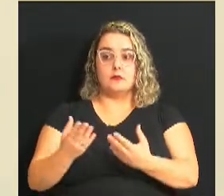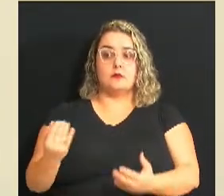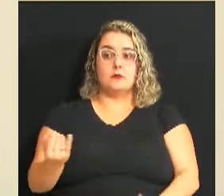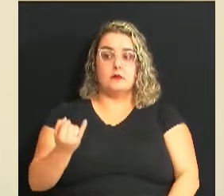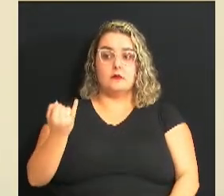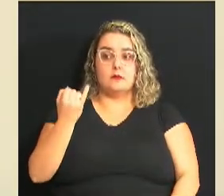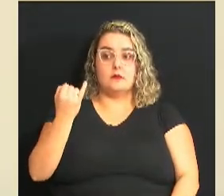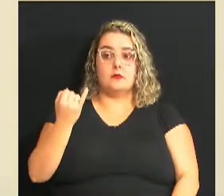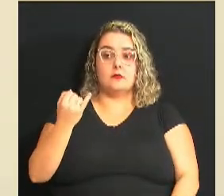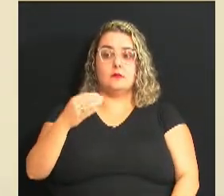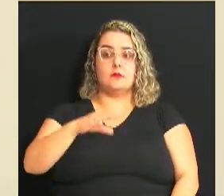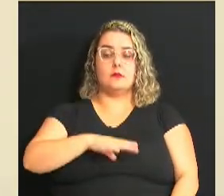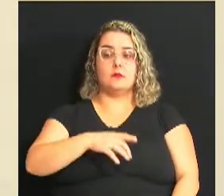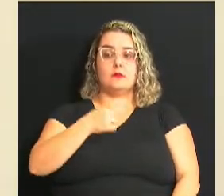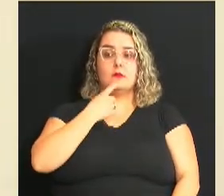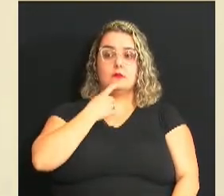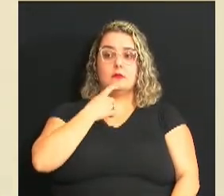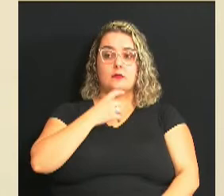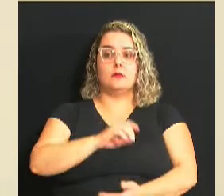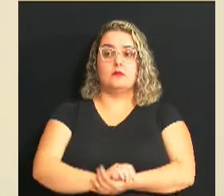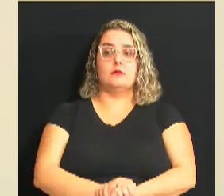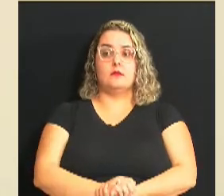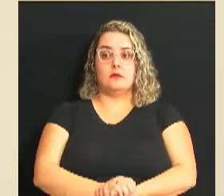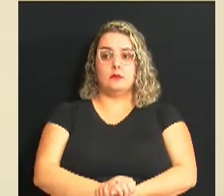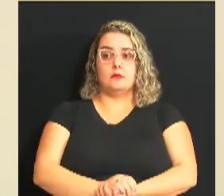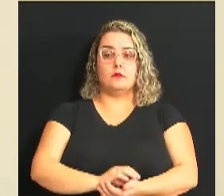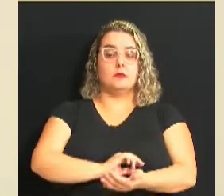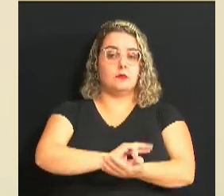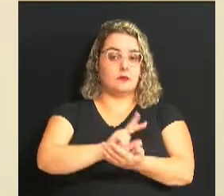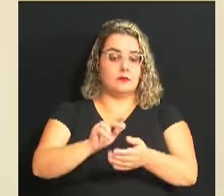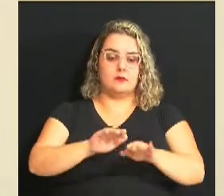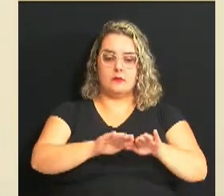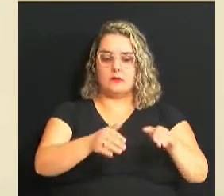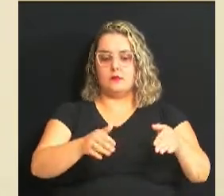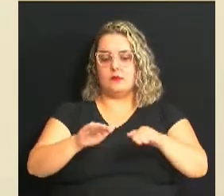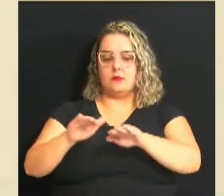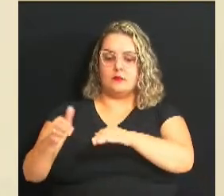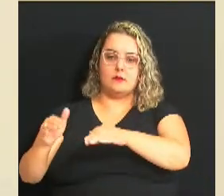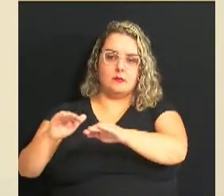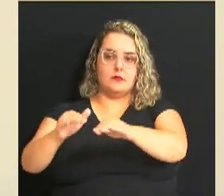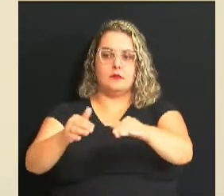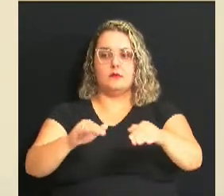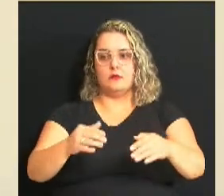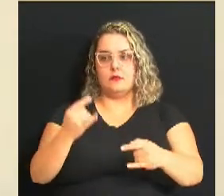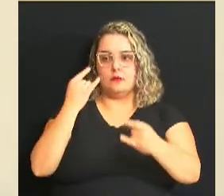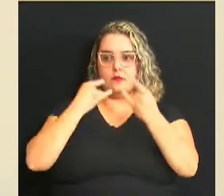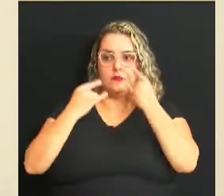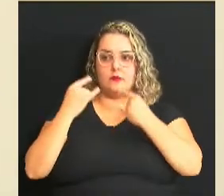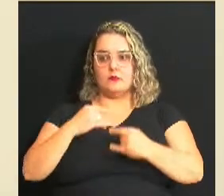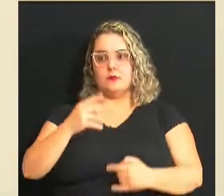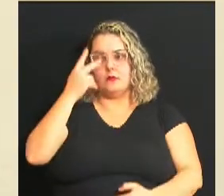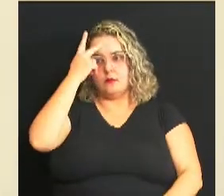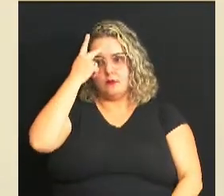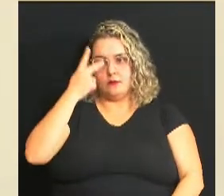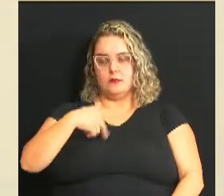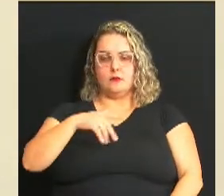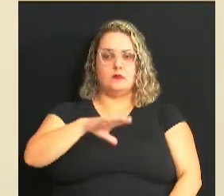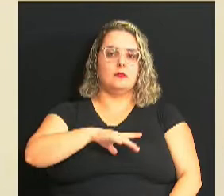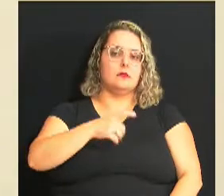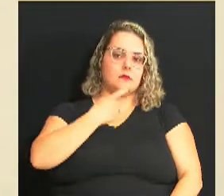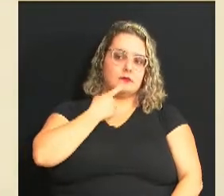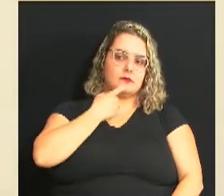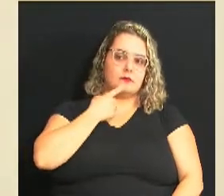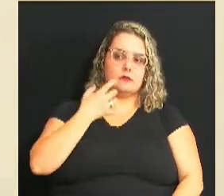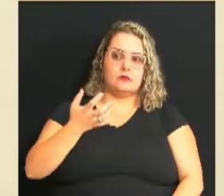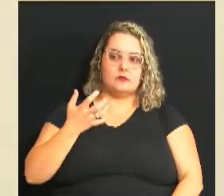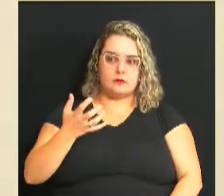E um palco, e vários palcos espalhados pela cidade com atrações da cidade, que a gente queria muito